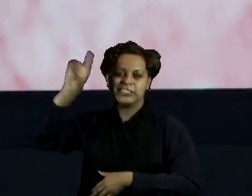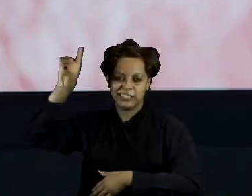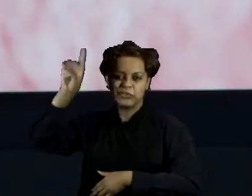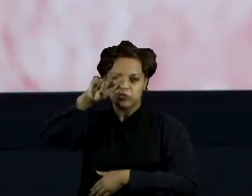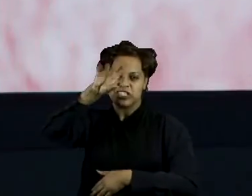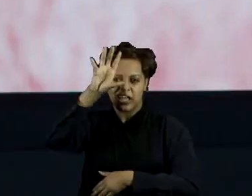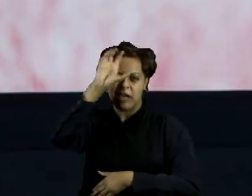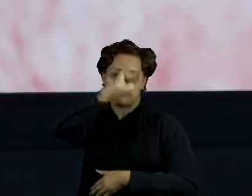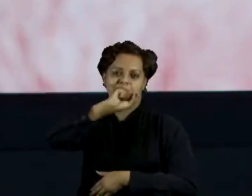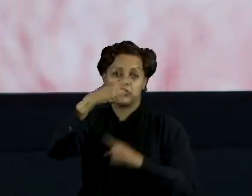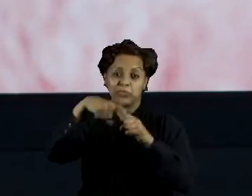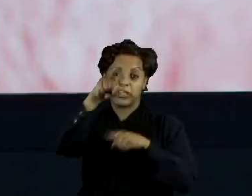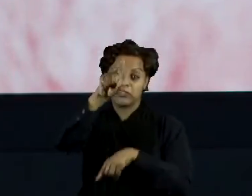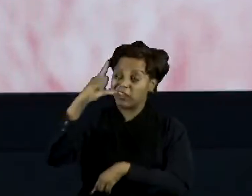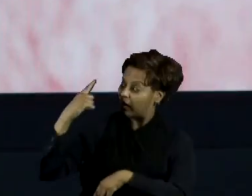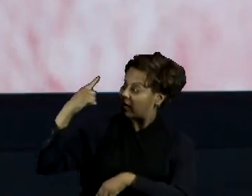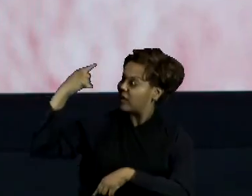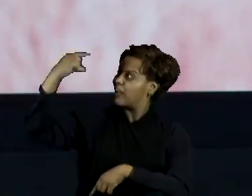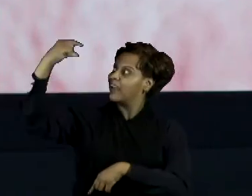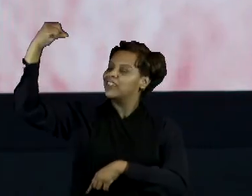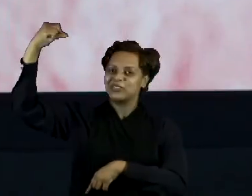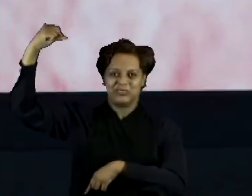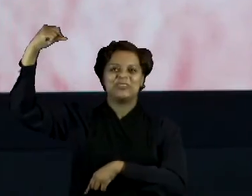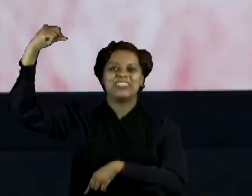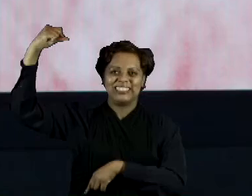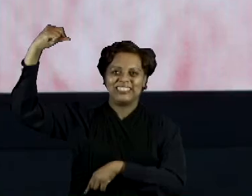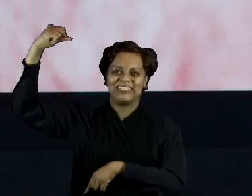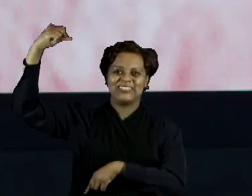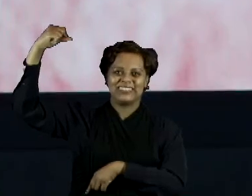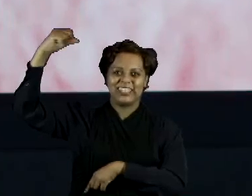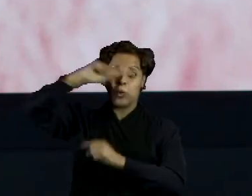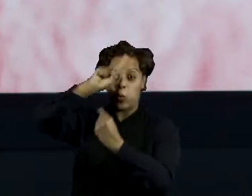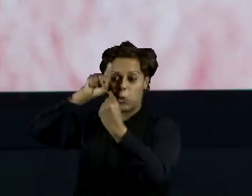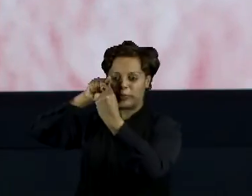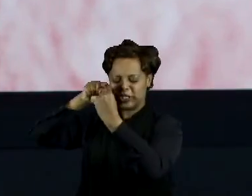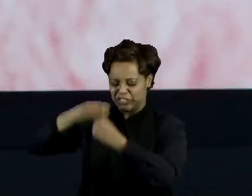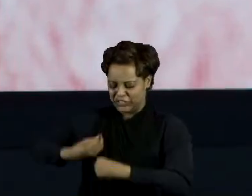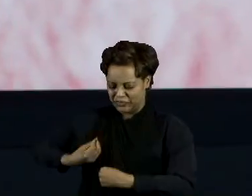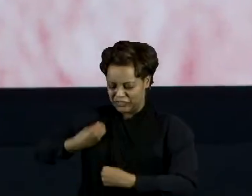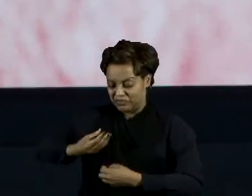são chamados segundo o seu propósito.